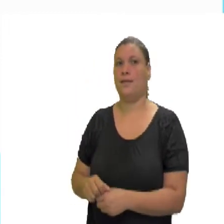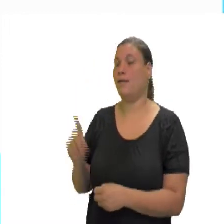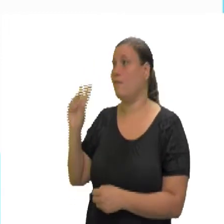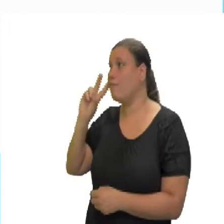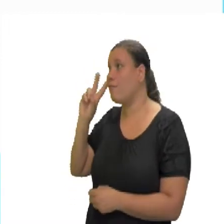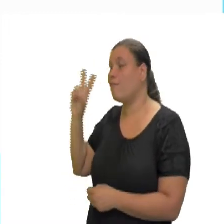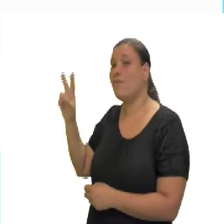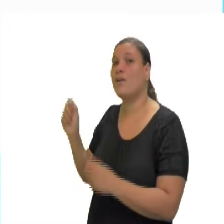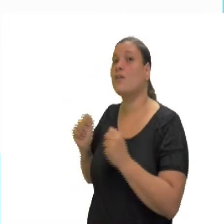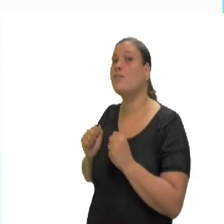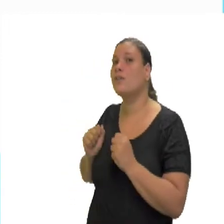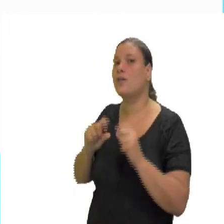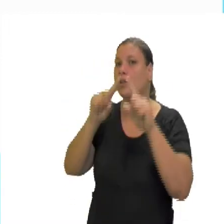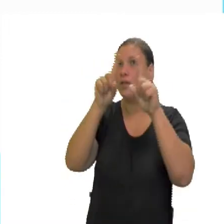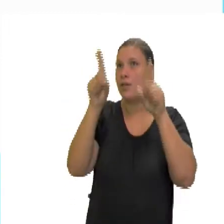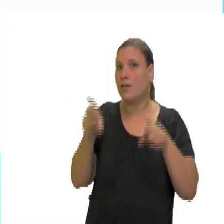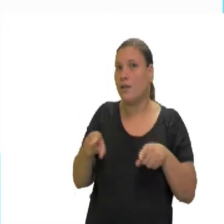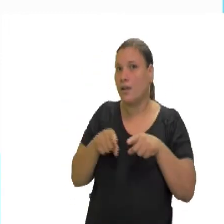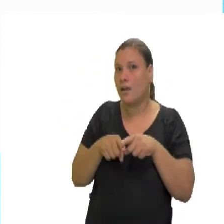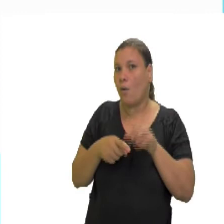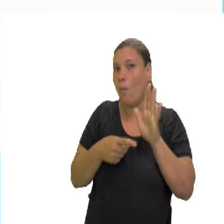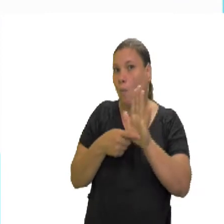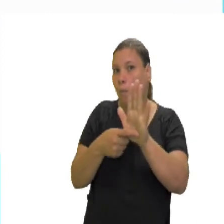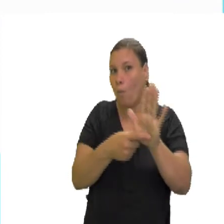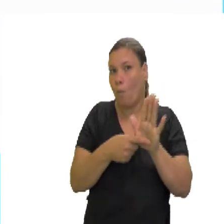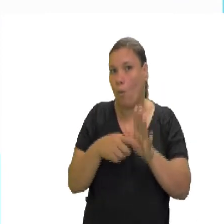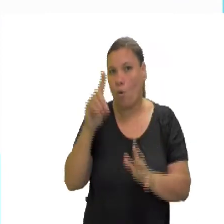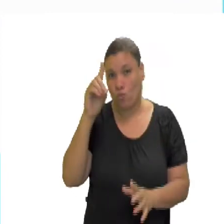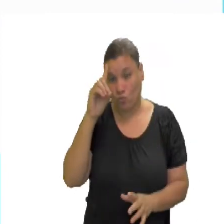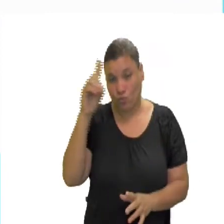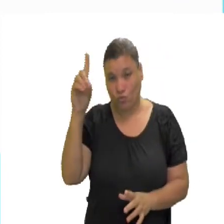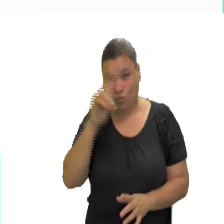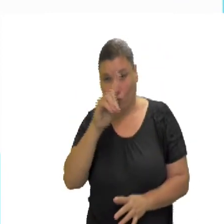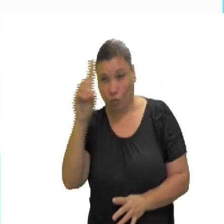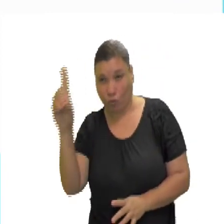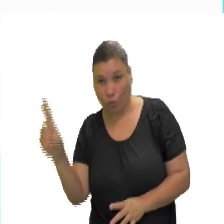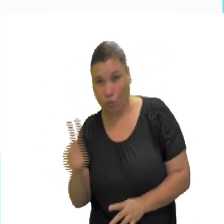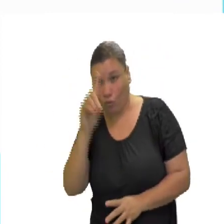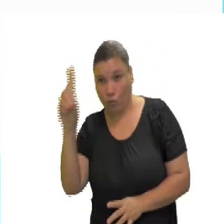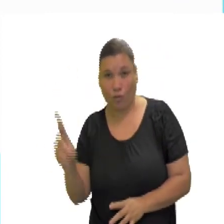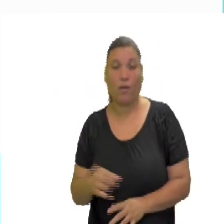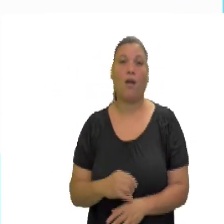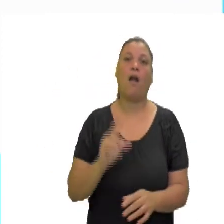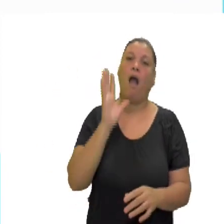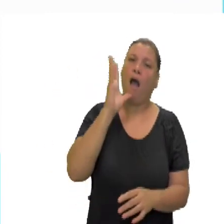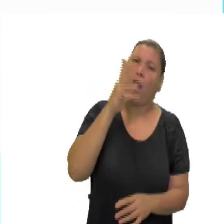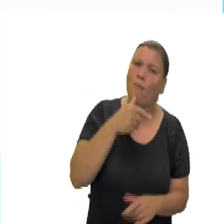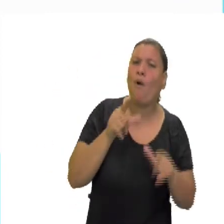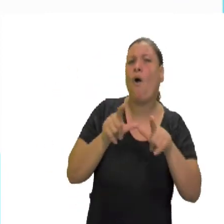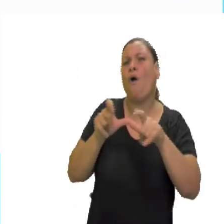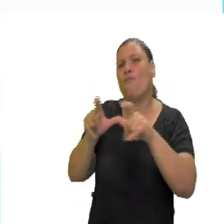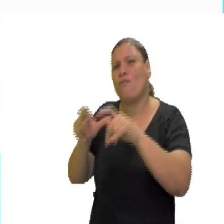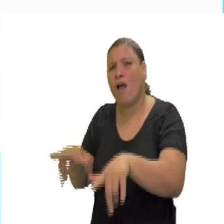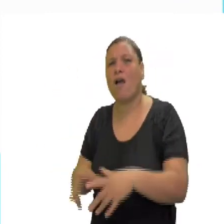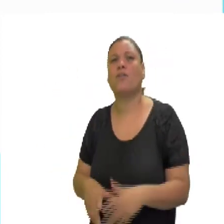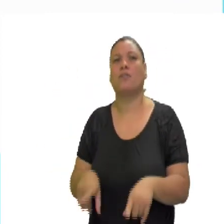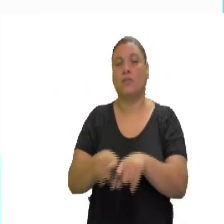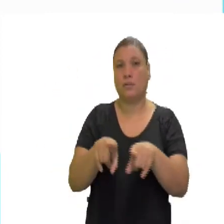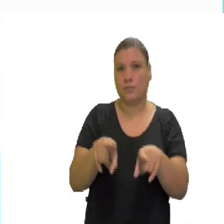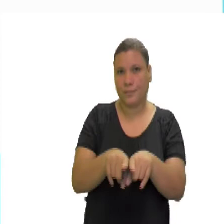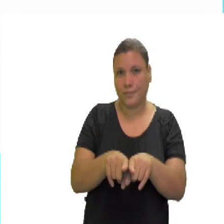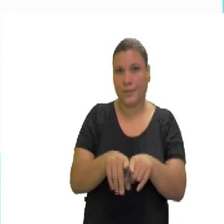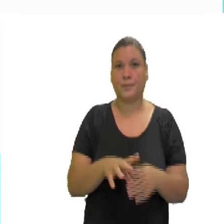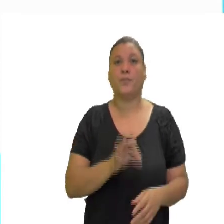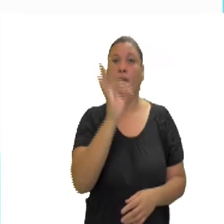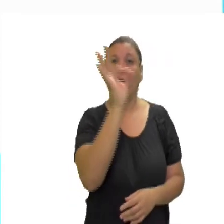a maior parte dela é de estrada de terra ainda hoje. Um pouquinho só que é asfaltada. E